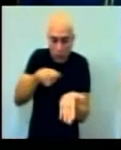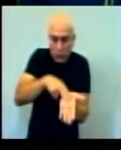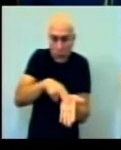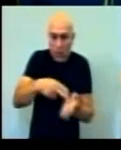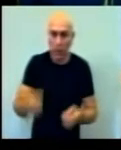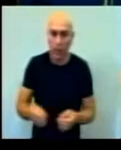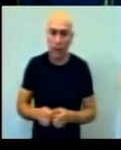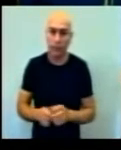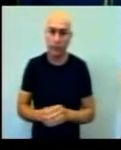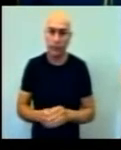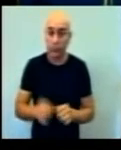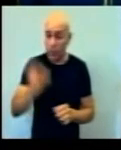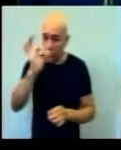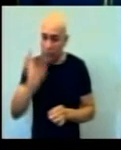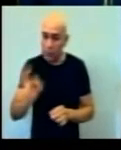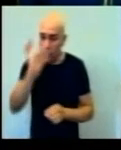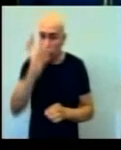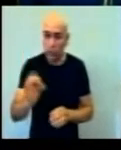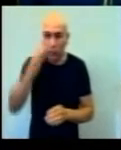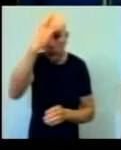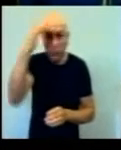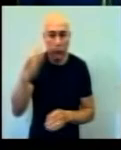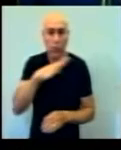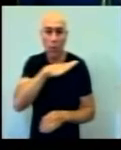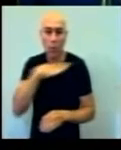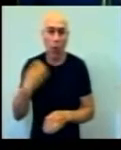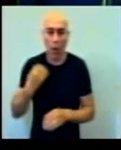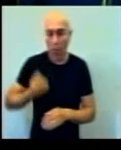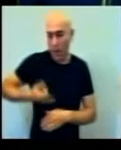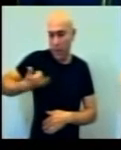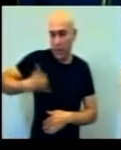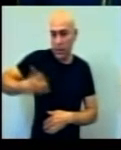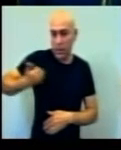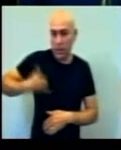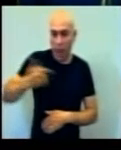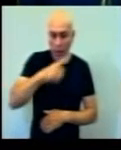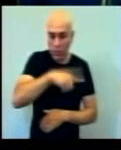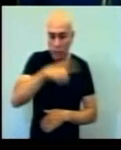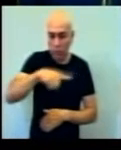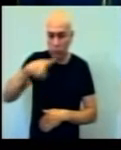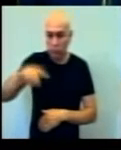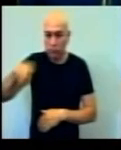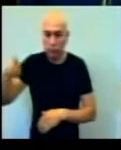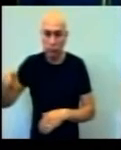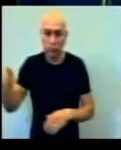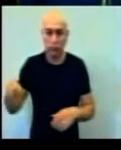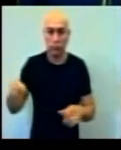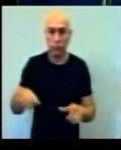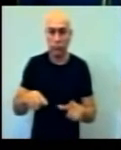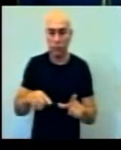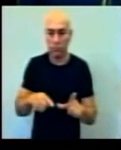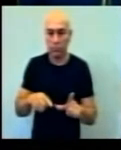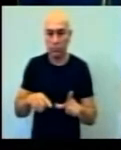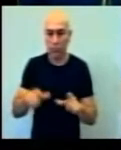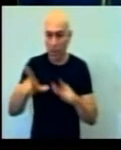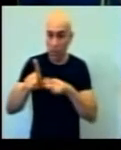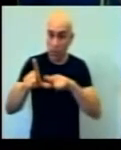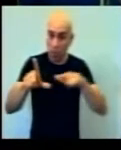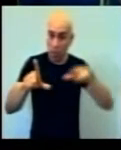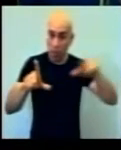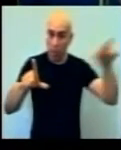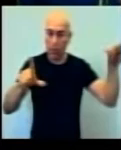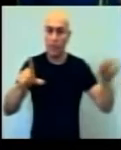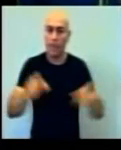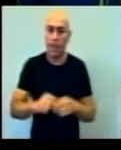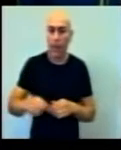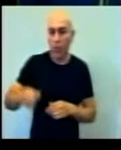Próximo. Esse percentual de óbitos também por faixa etária. Todo mundo fala assim, ah, o idoso ele tem uma maior